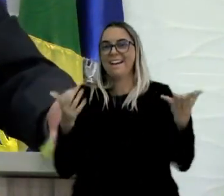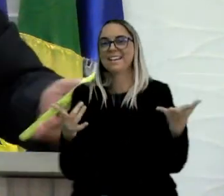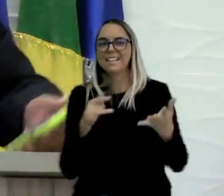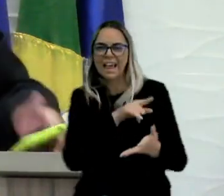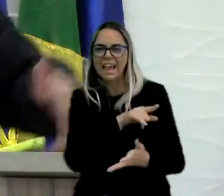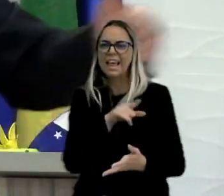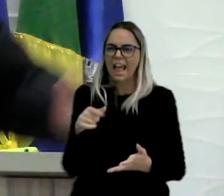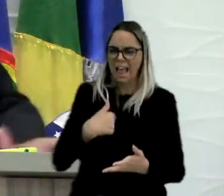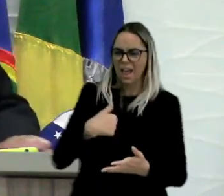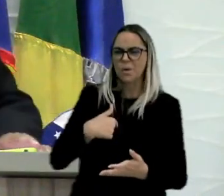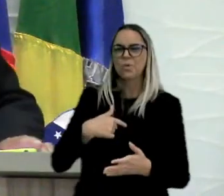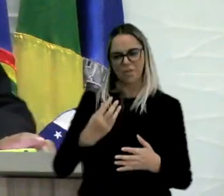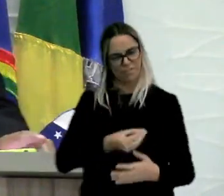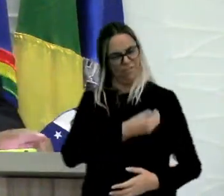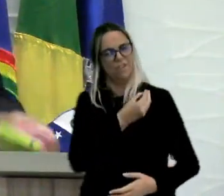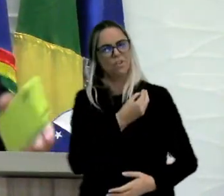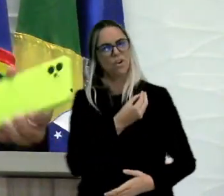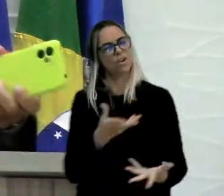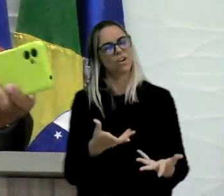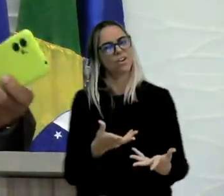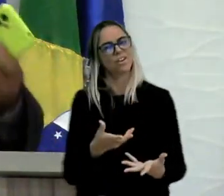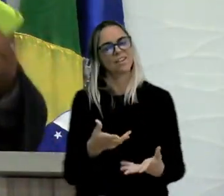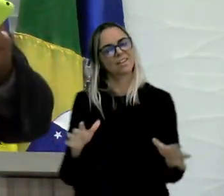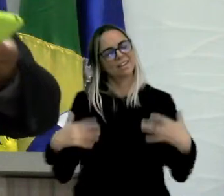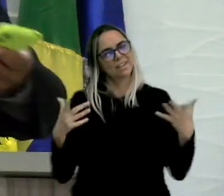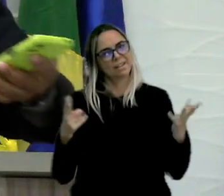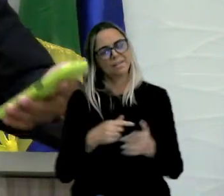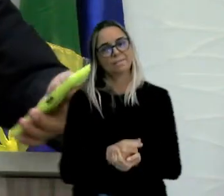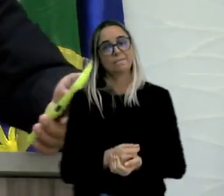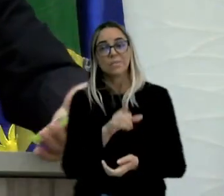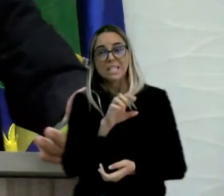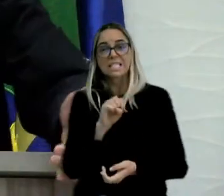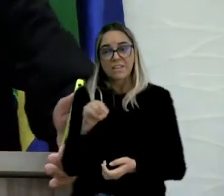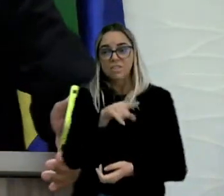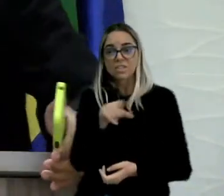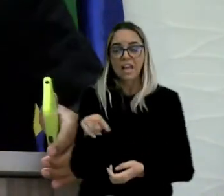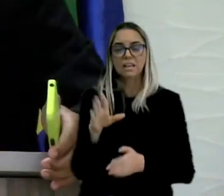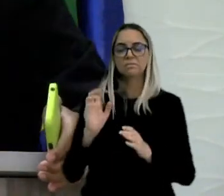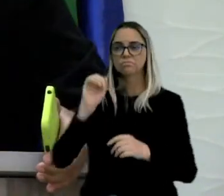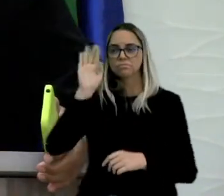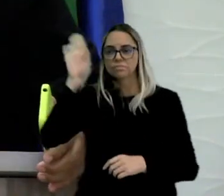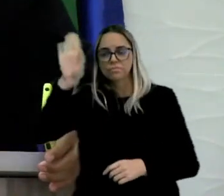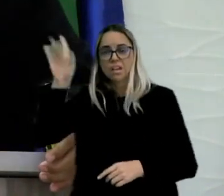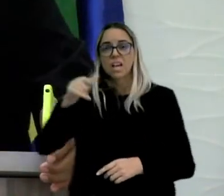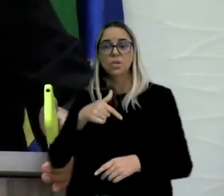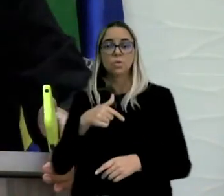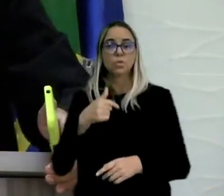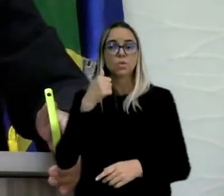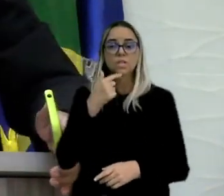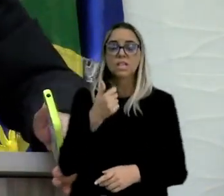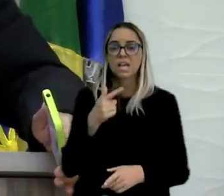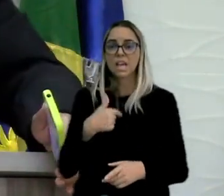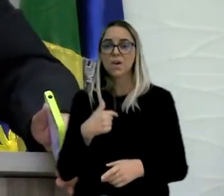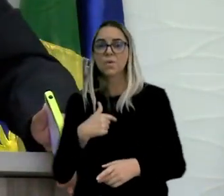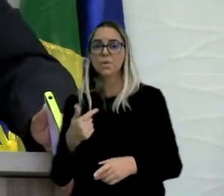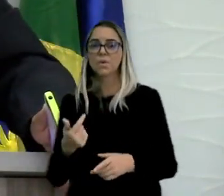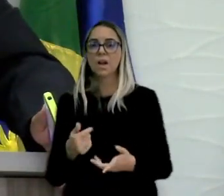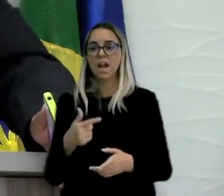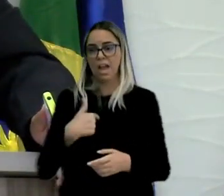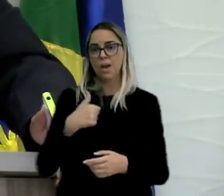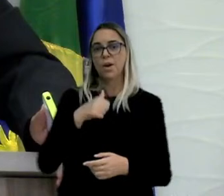tão doido eu tô vivo e se vocês fizer um negócio desse não deixar eu me candidatar Bruno eu boto minha